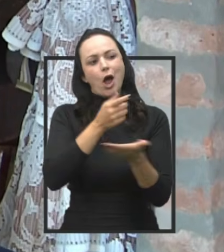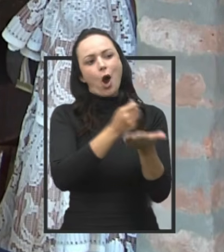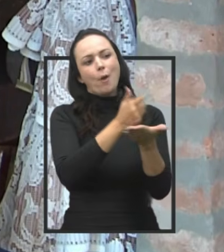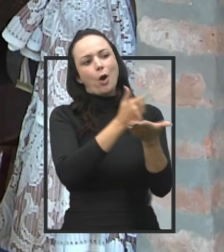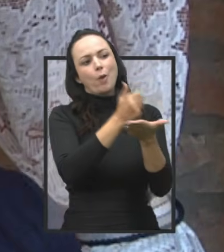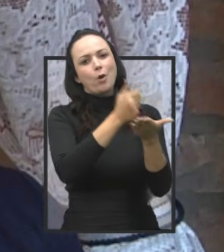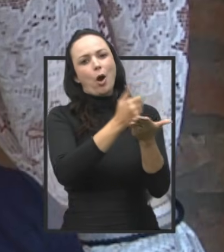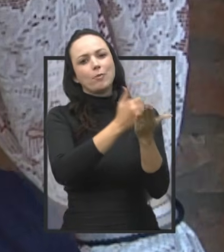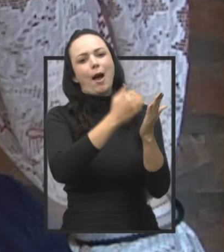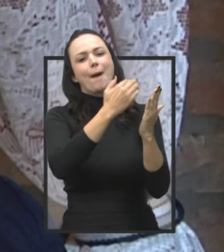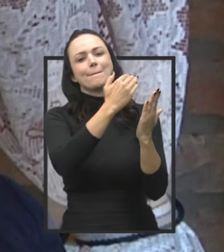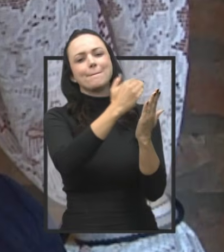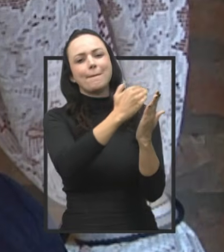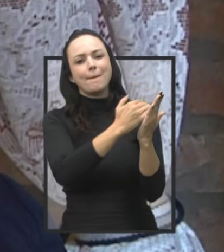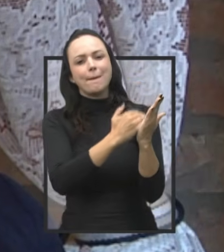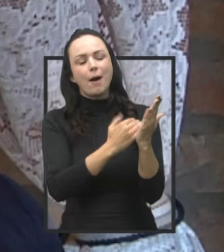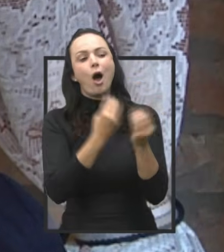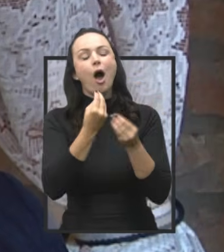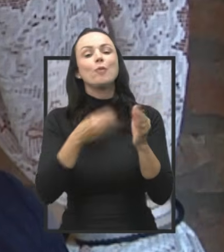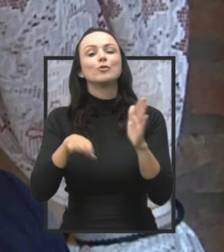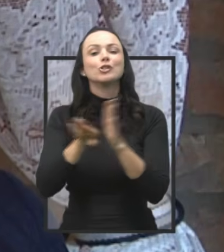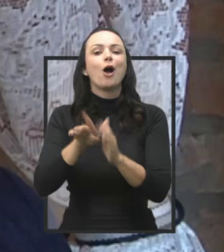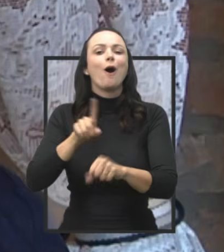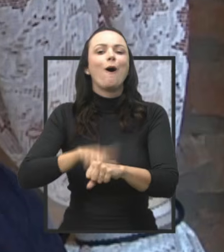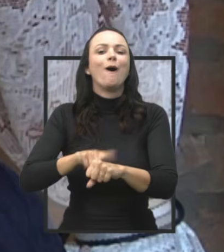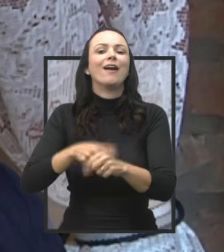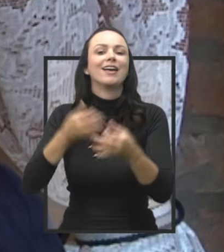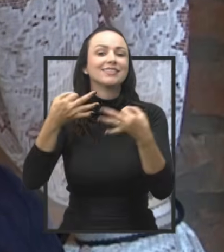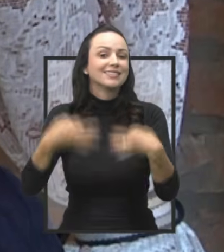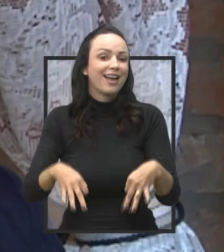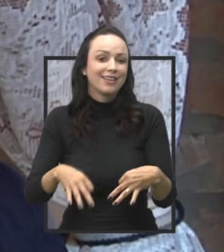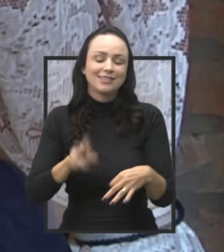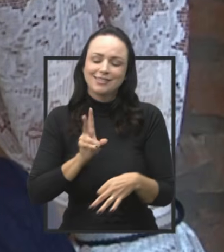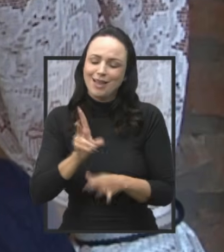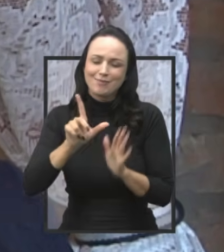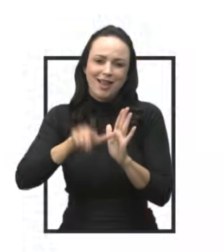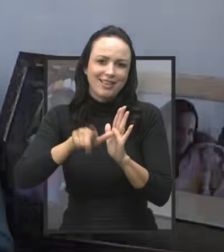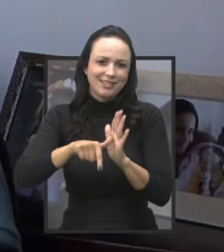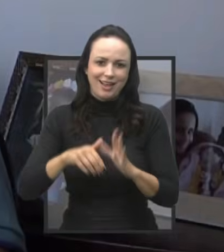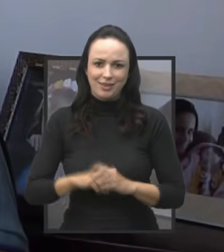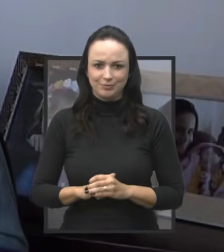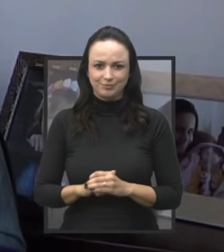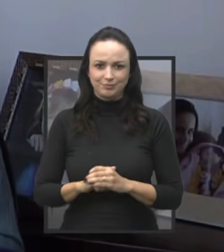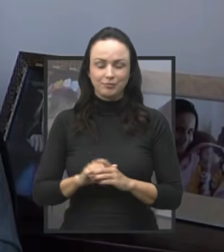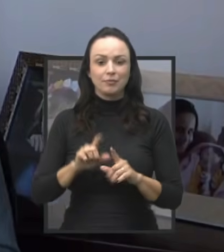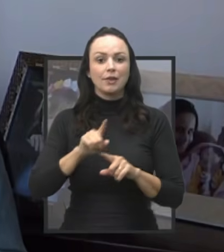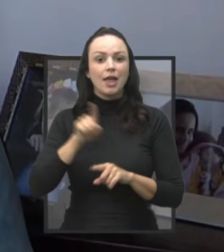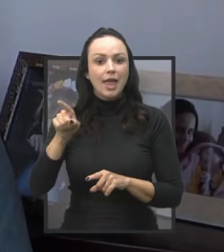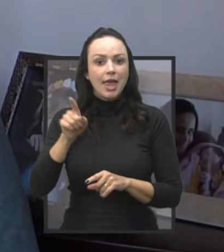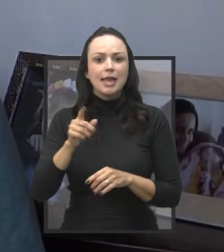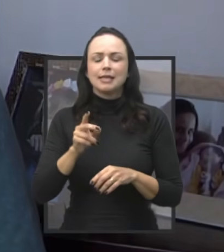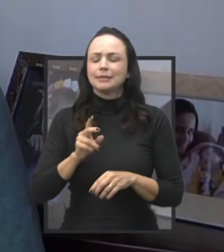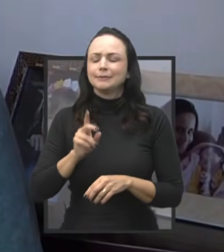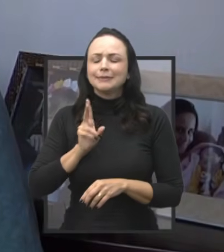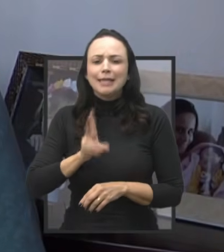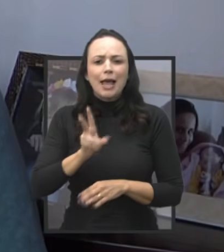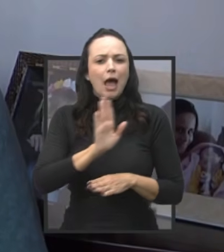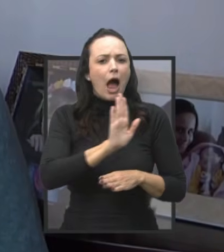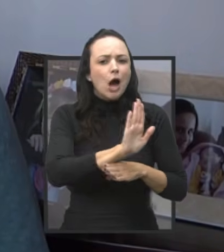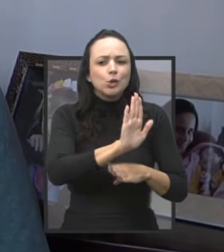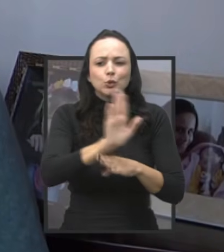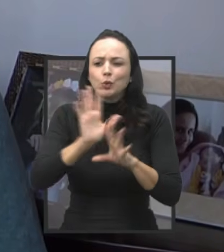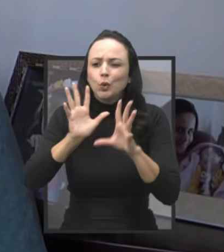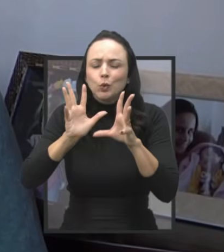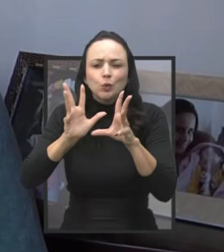comprar tudo, como é que chegava, né? Era sempre atrasado. Mas ele procurava atender todo